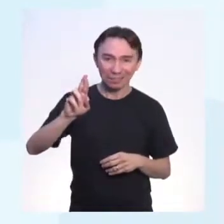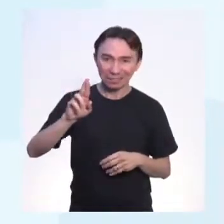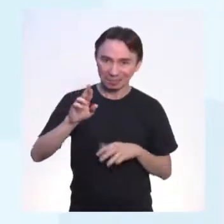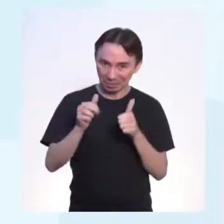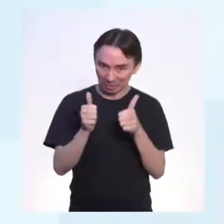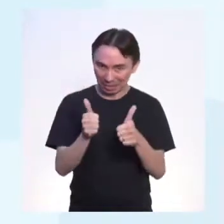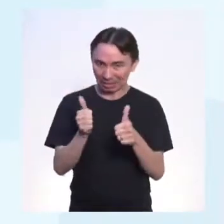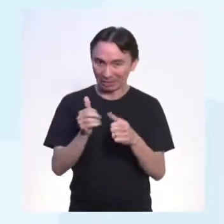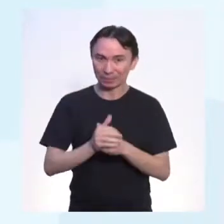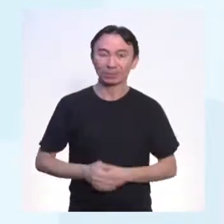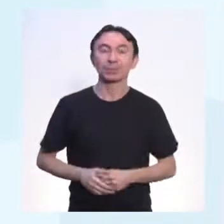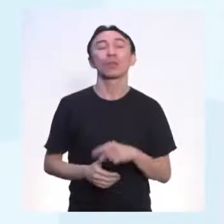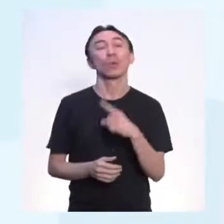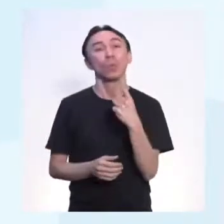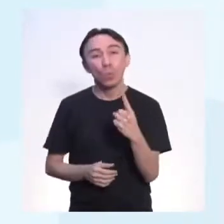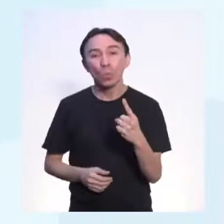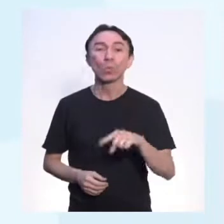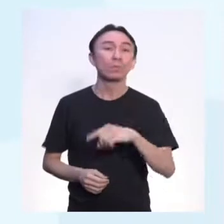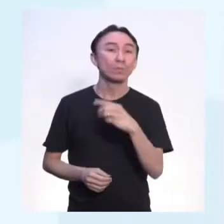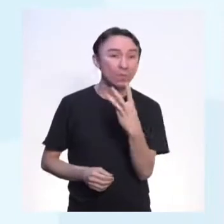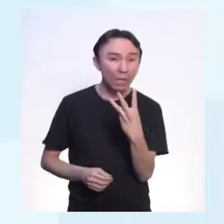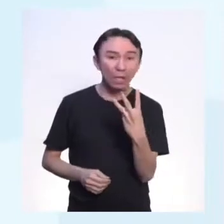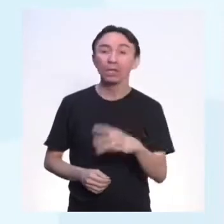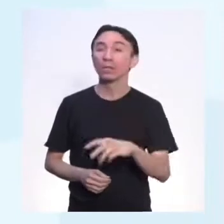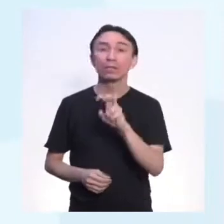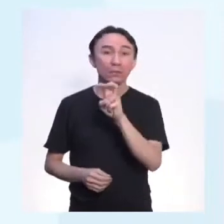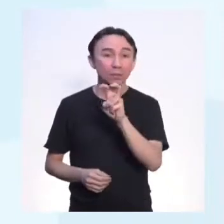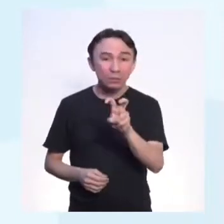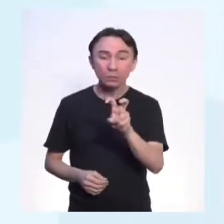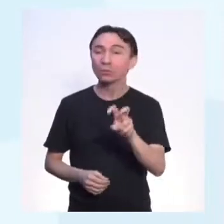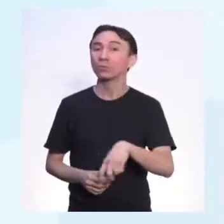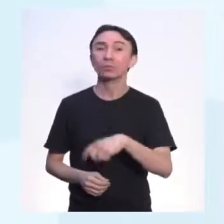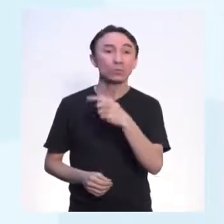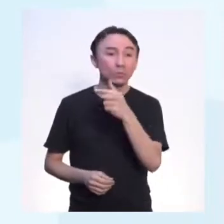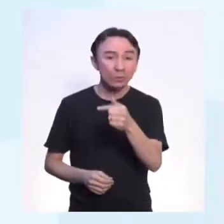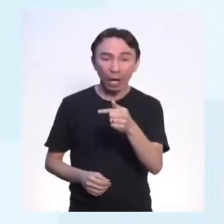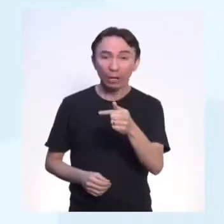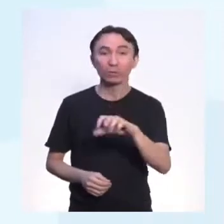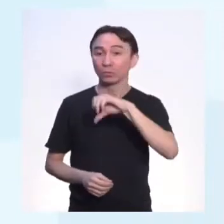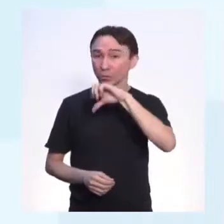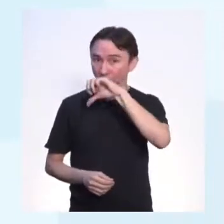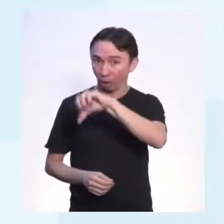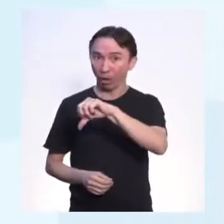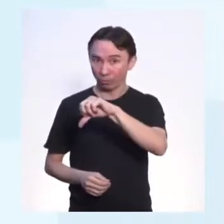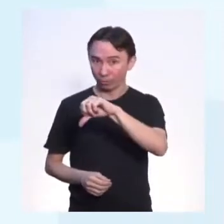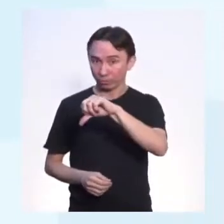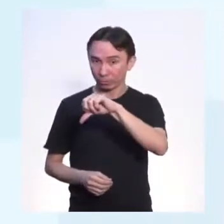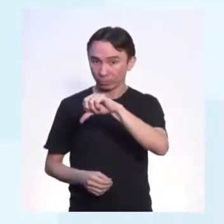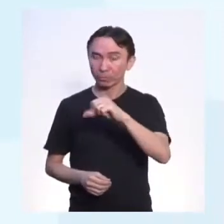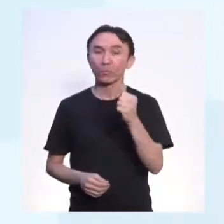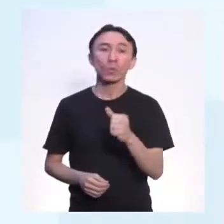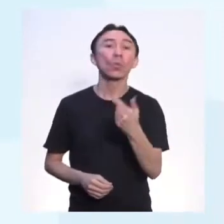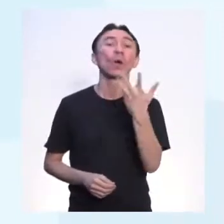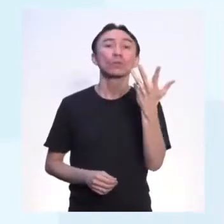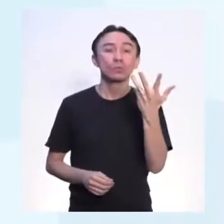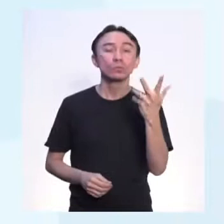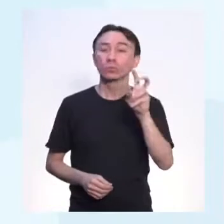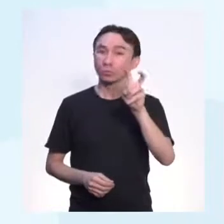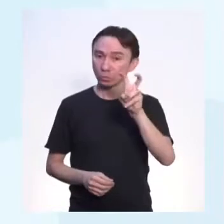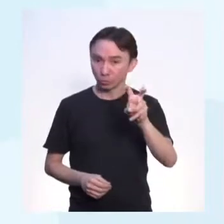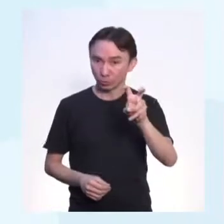chat. 1, 3, 5, 7 e 9. No total,